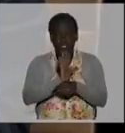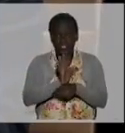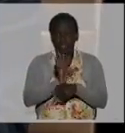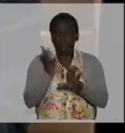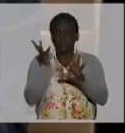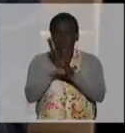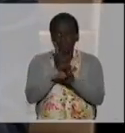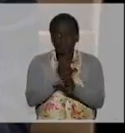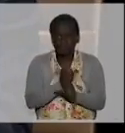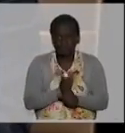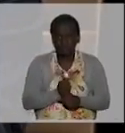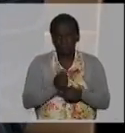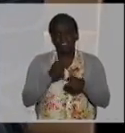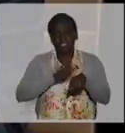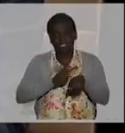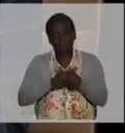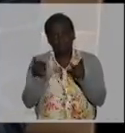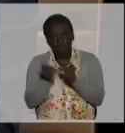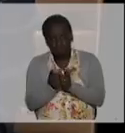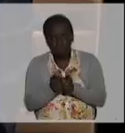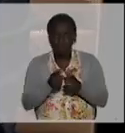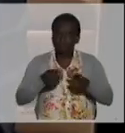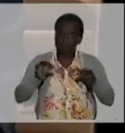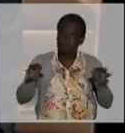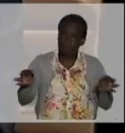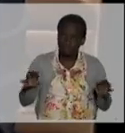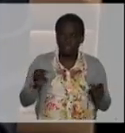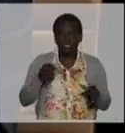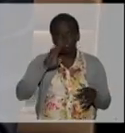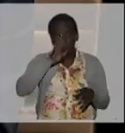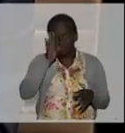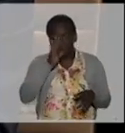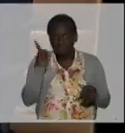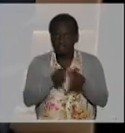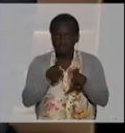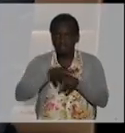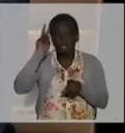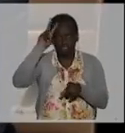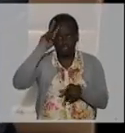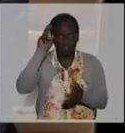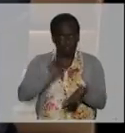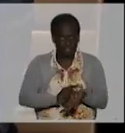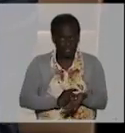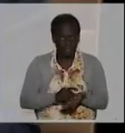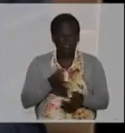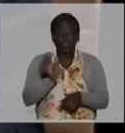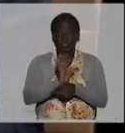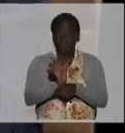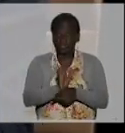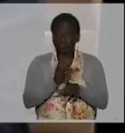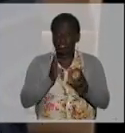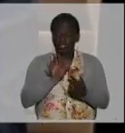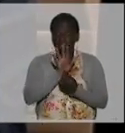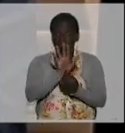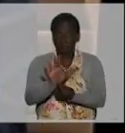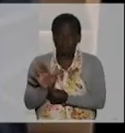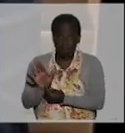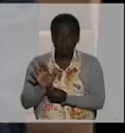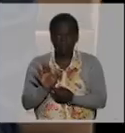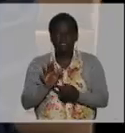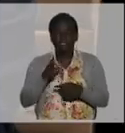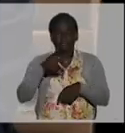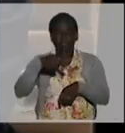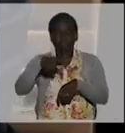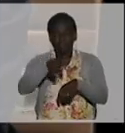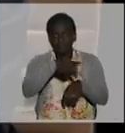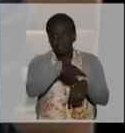uma filmografia que reúne filmes de curta e média-metragem, de ficção e documentário. Filmes que já foram exibidos